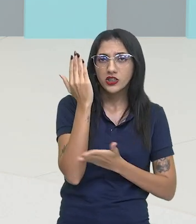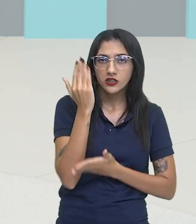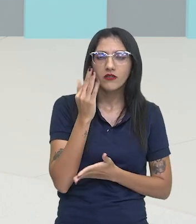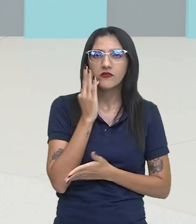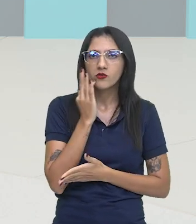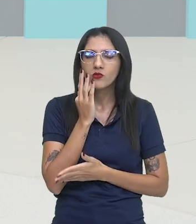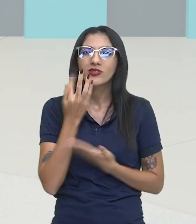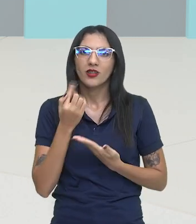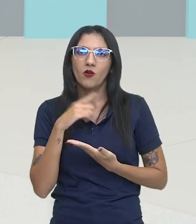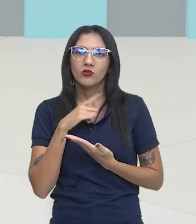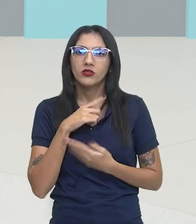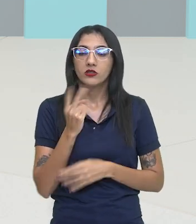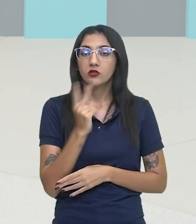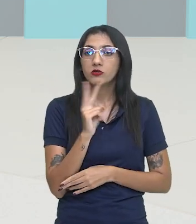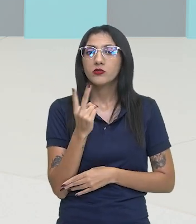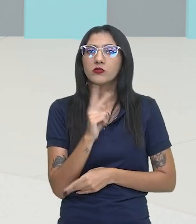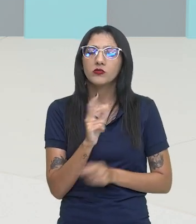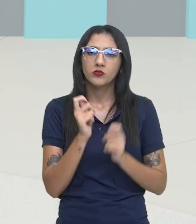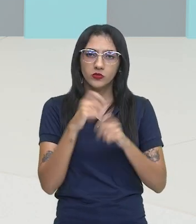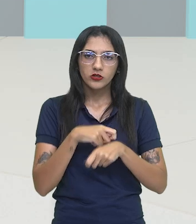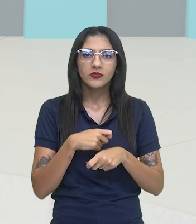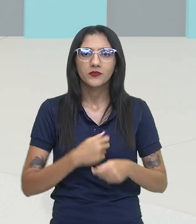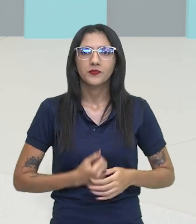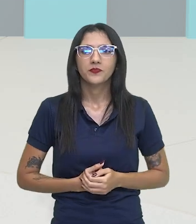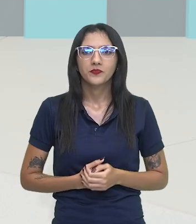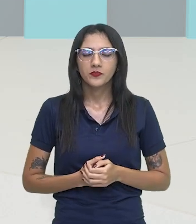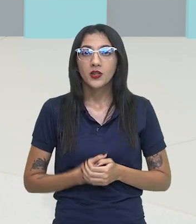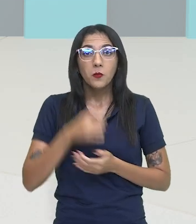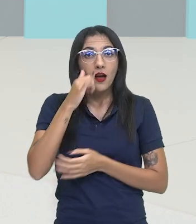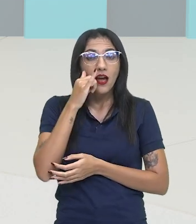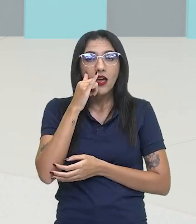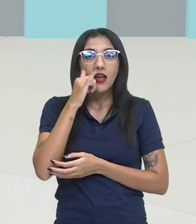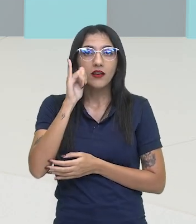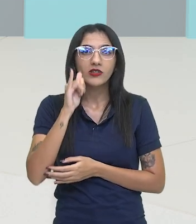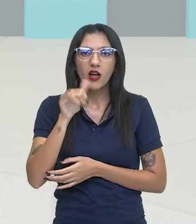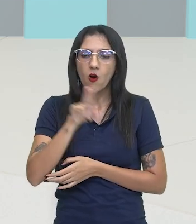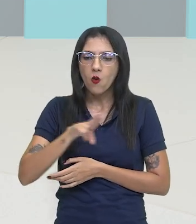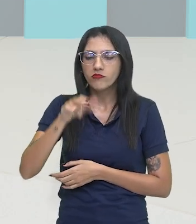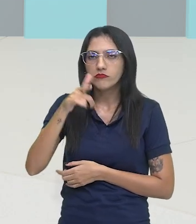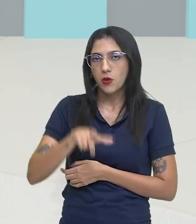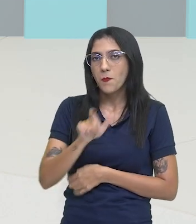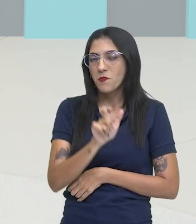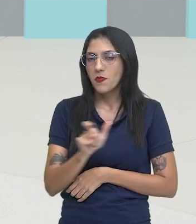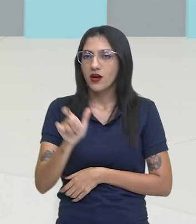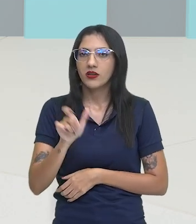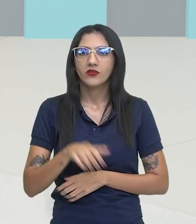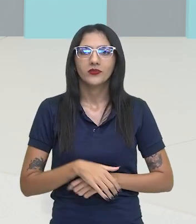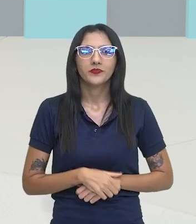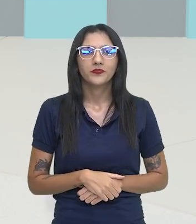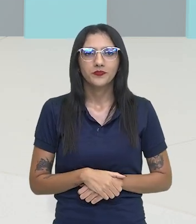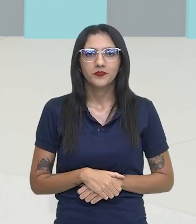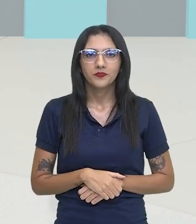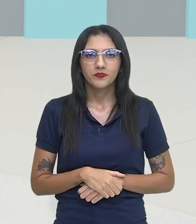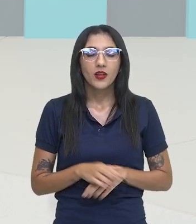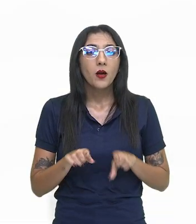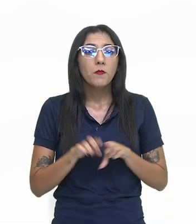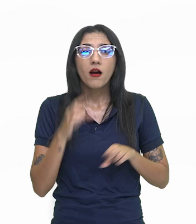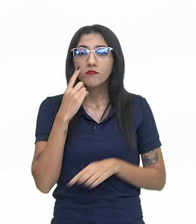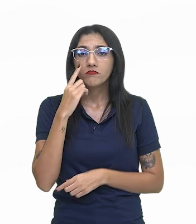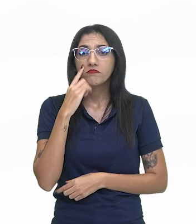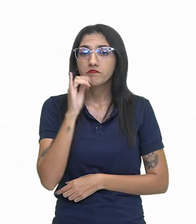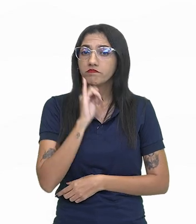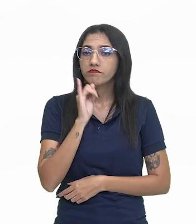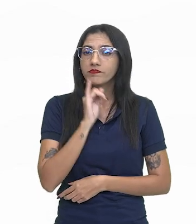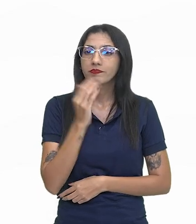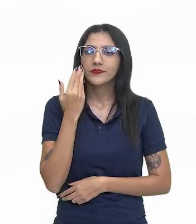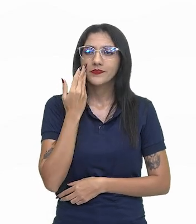temos esses dois termos, justamente para evitar a repetição. Agora eu quero que vocês vejam os exemplos aí comigo.